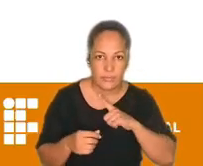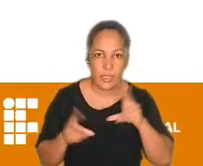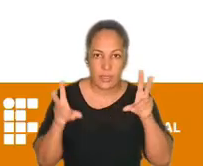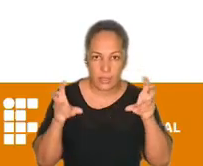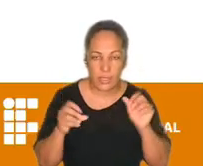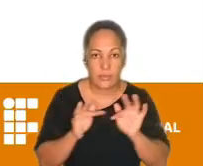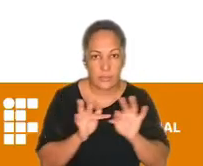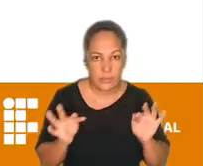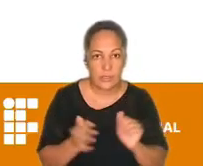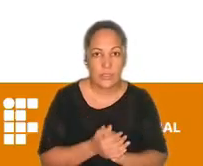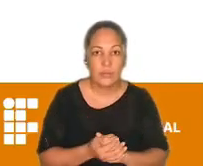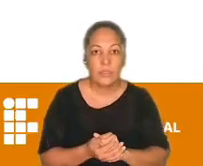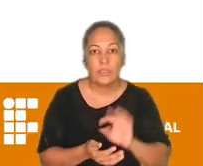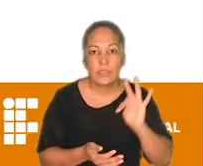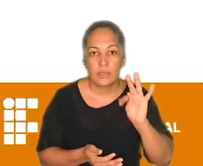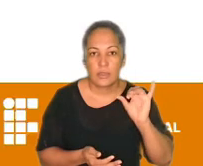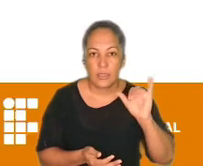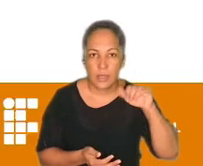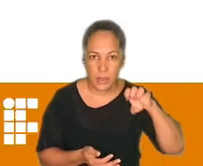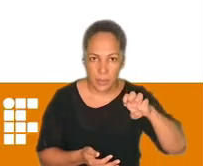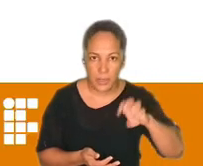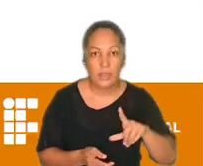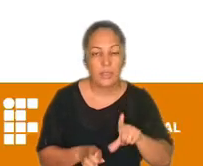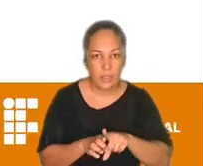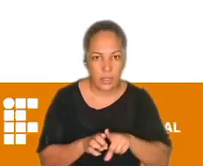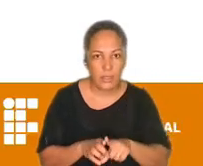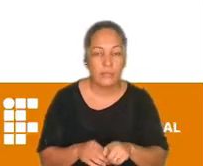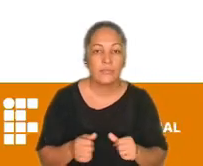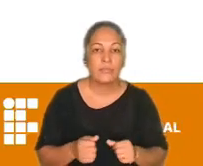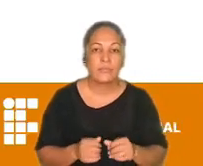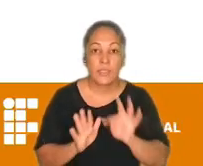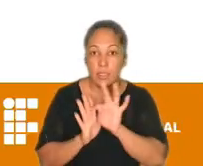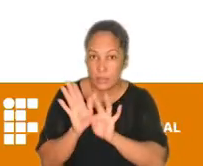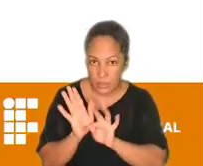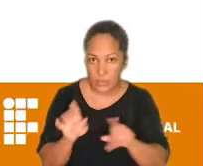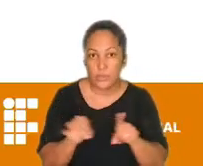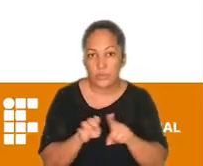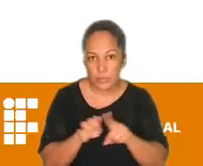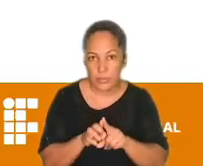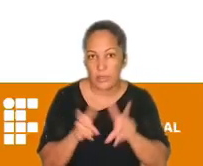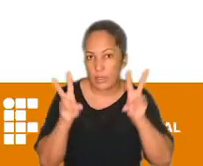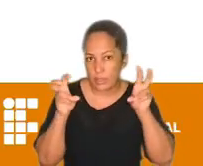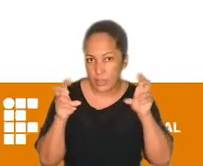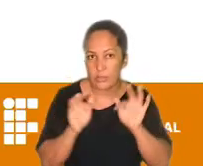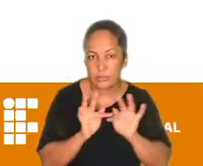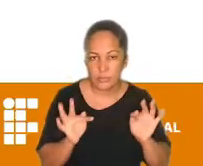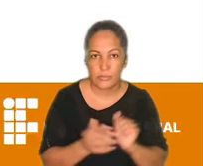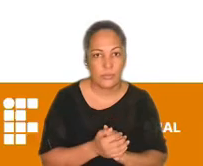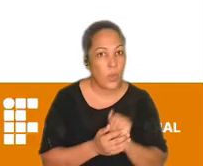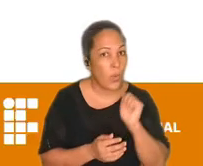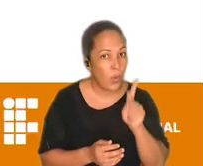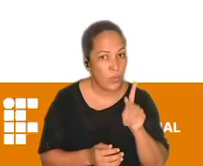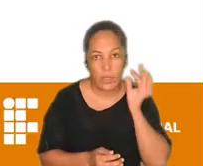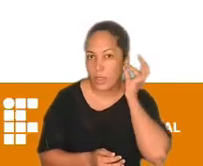Time, tempo, hora tem aspas simples. E texto, varchar, tem aspas simples. Top? Tá conseguindo